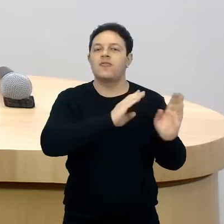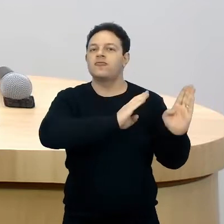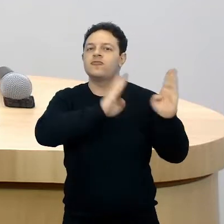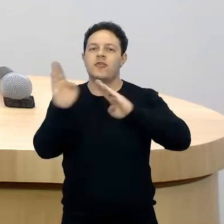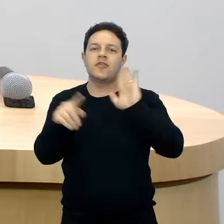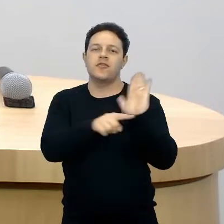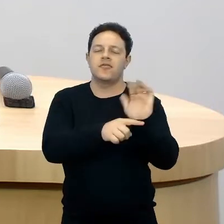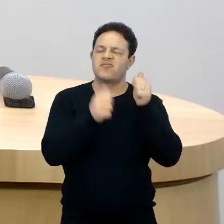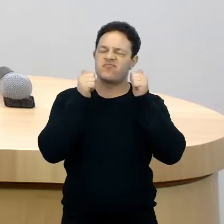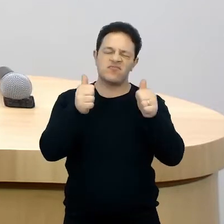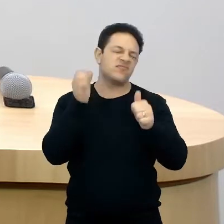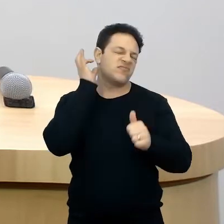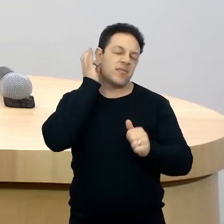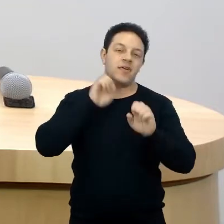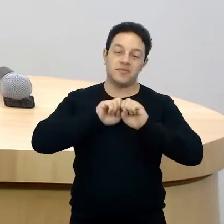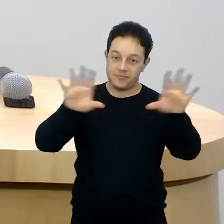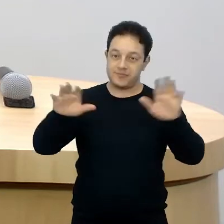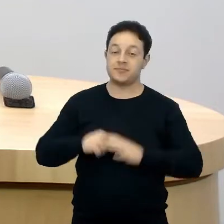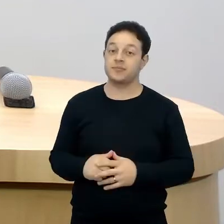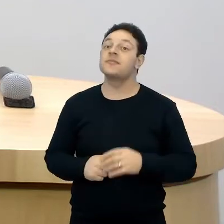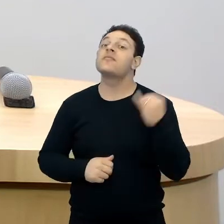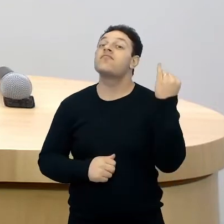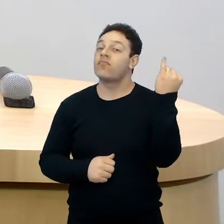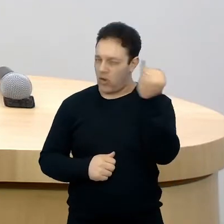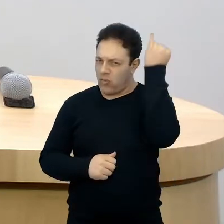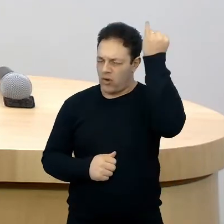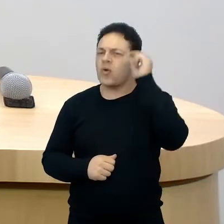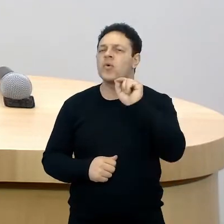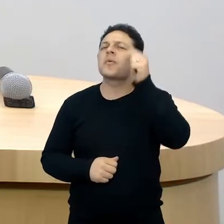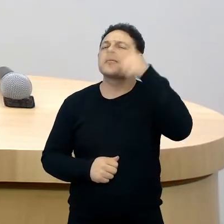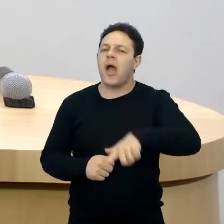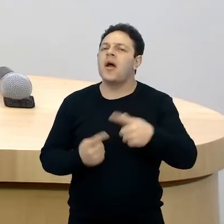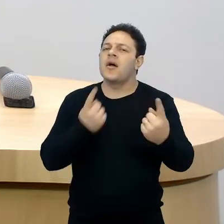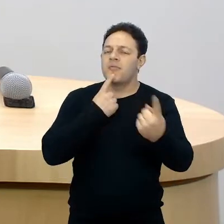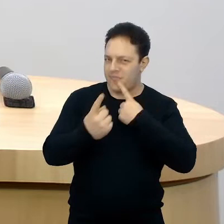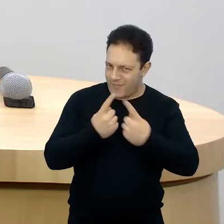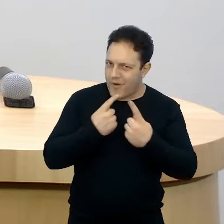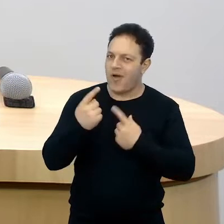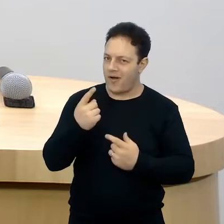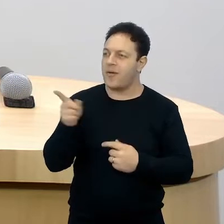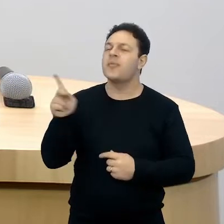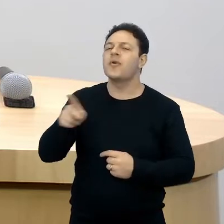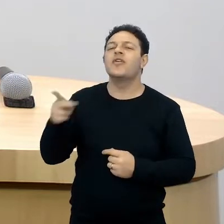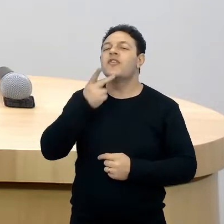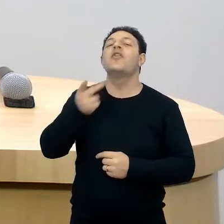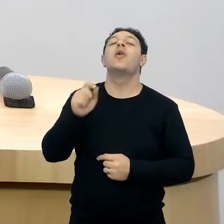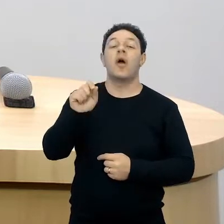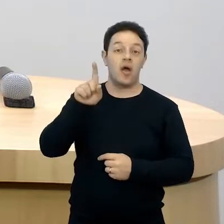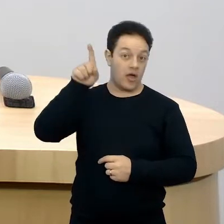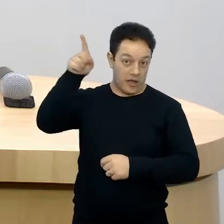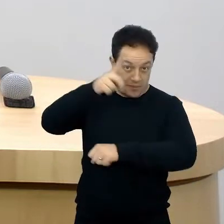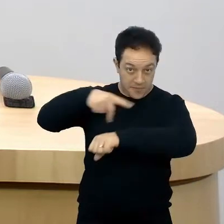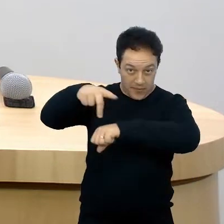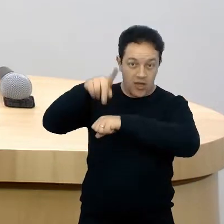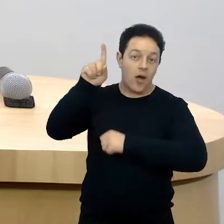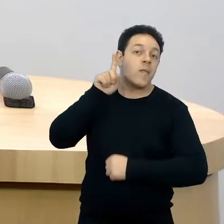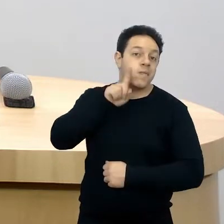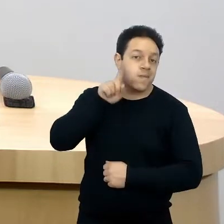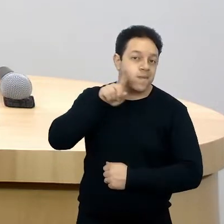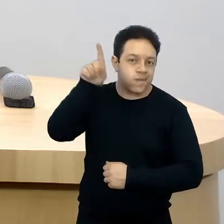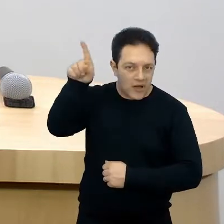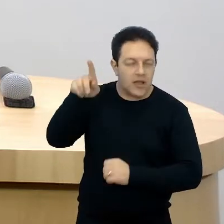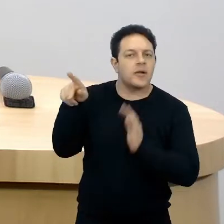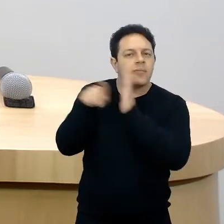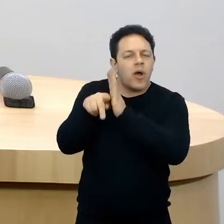produzir-se. Um debate que eu acho também pertinente e importante é que nos Estados Unidos a